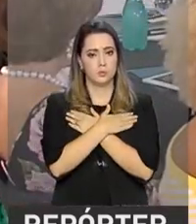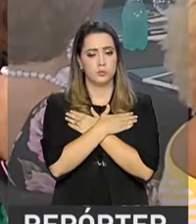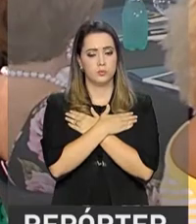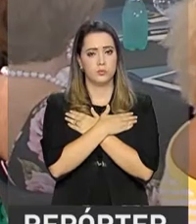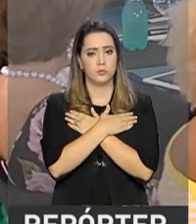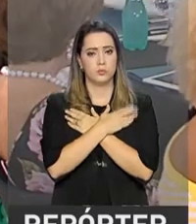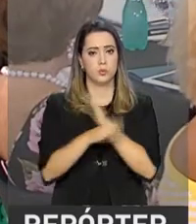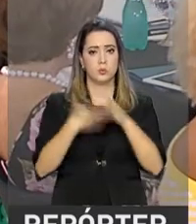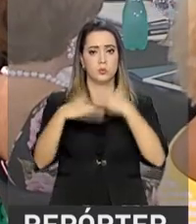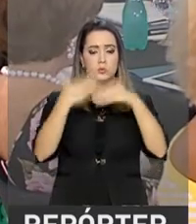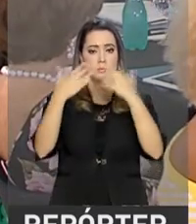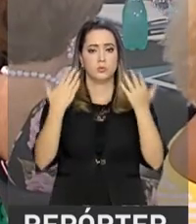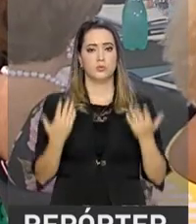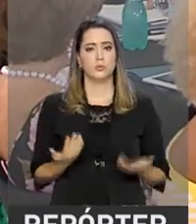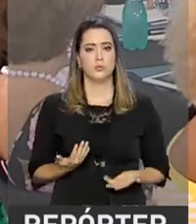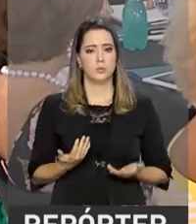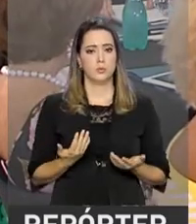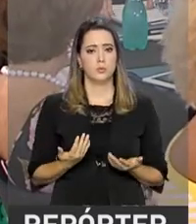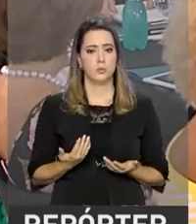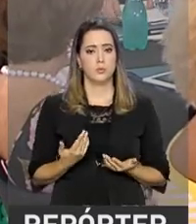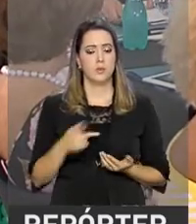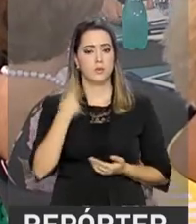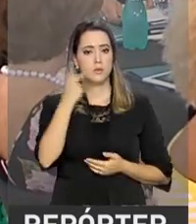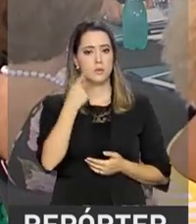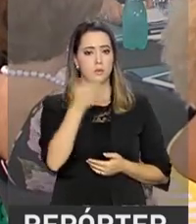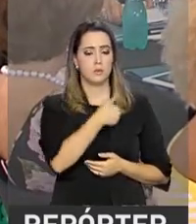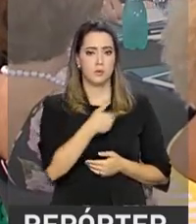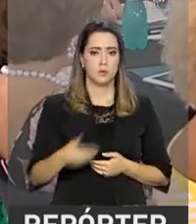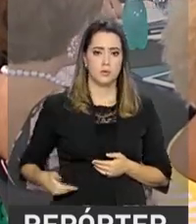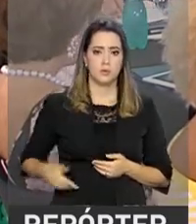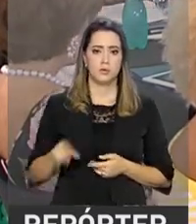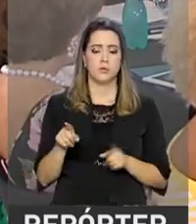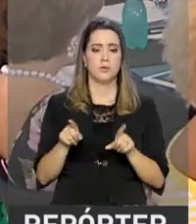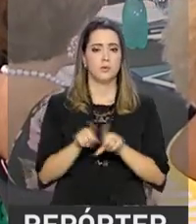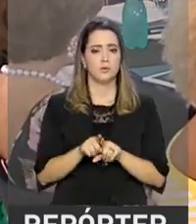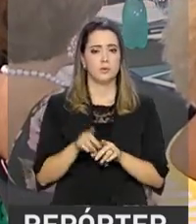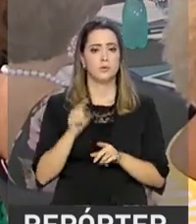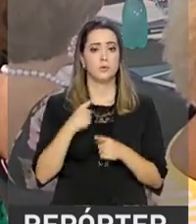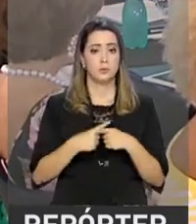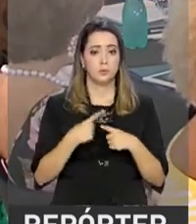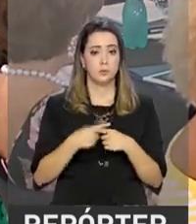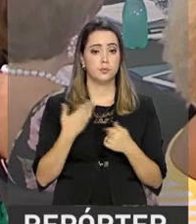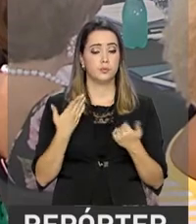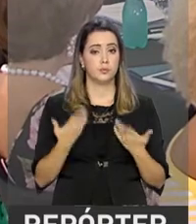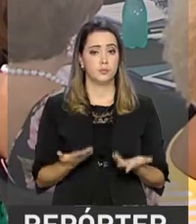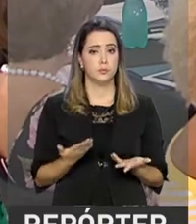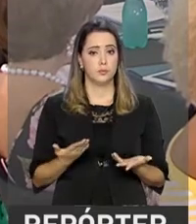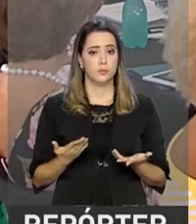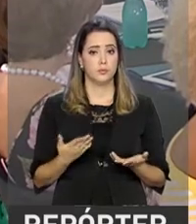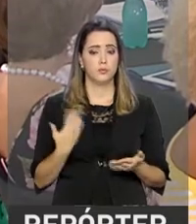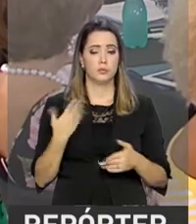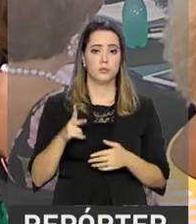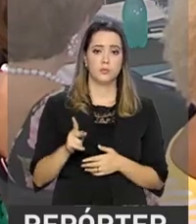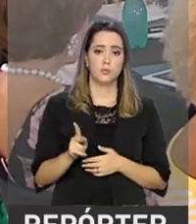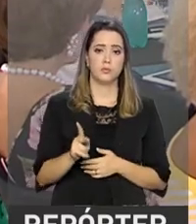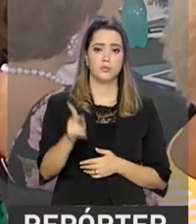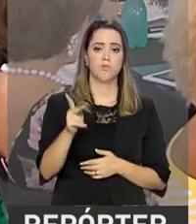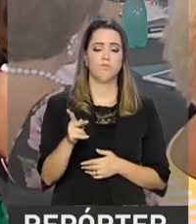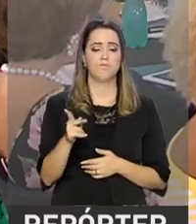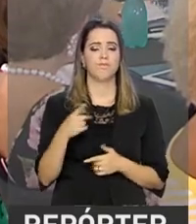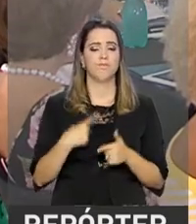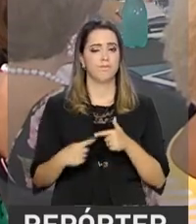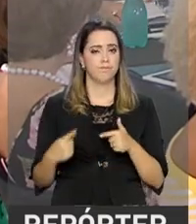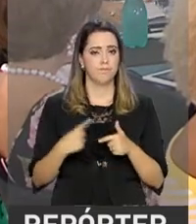gallopa e as políticas públicas em razão disso estavam seriamente